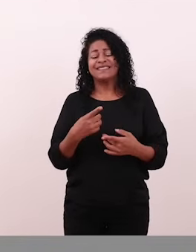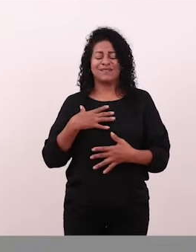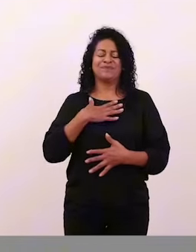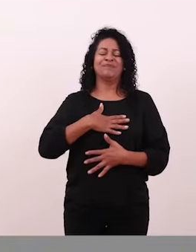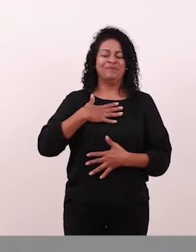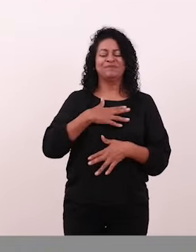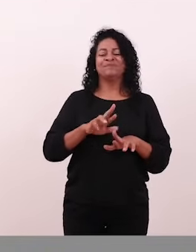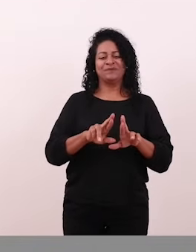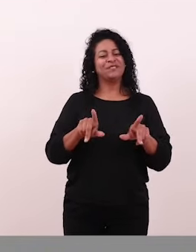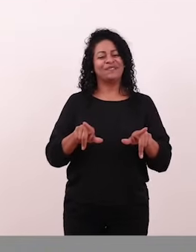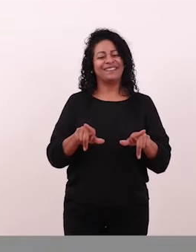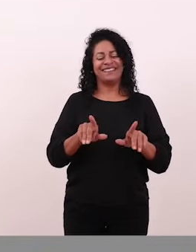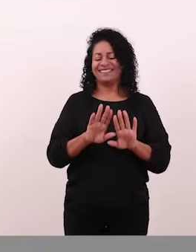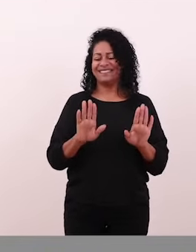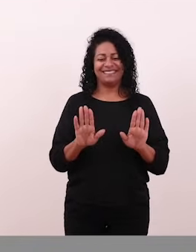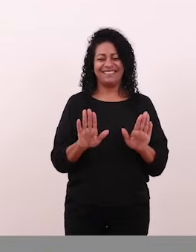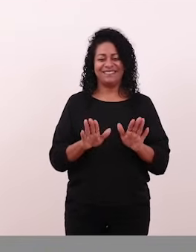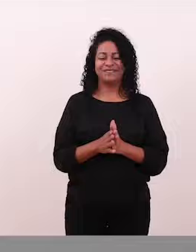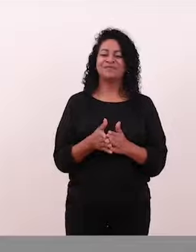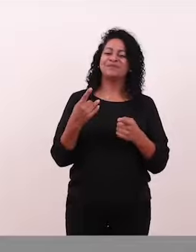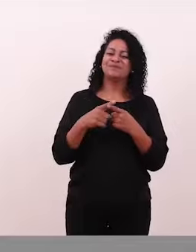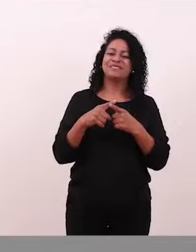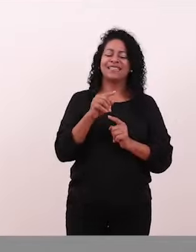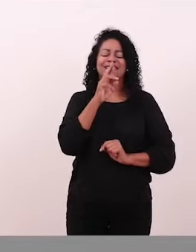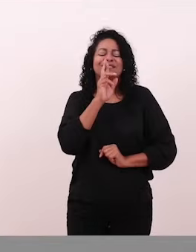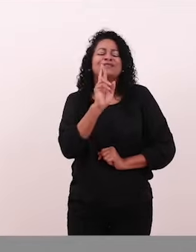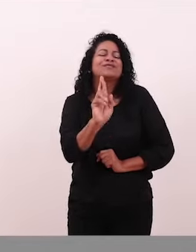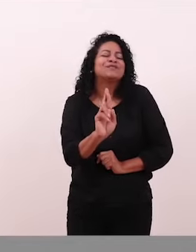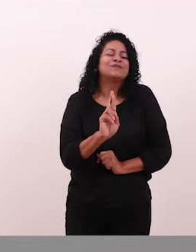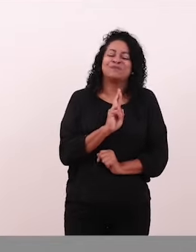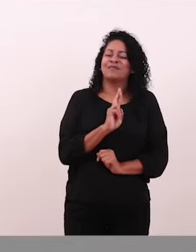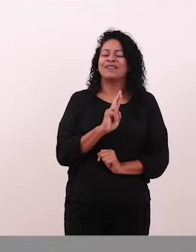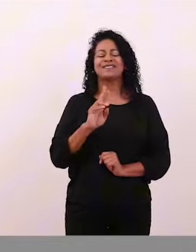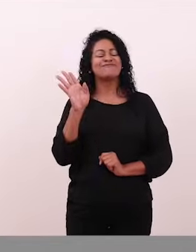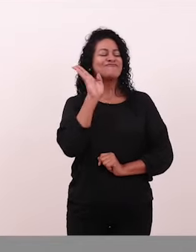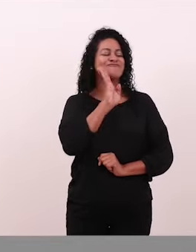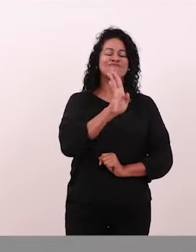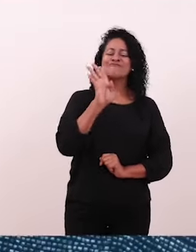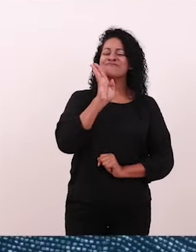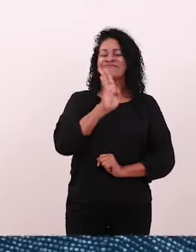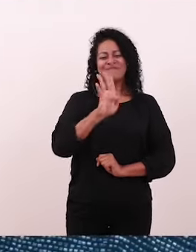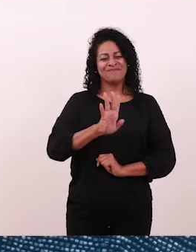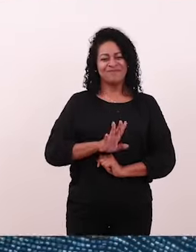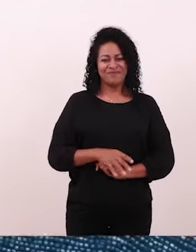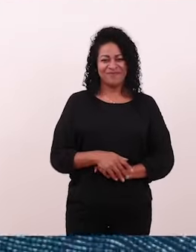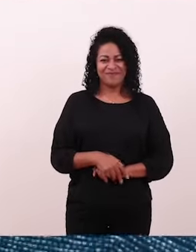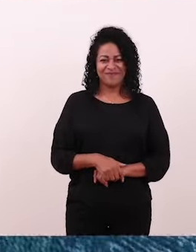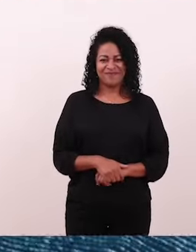eu não faria diferente, porque o resultado é muito prazeroso.